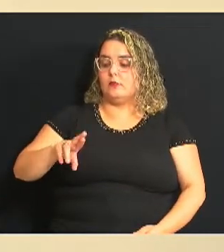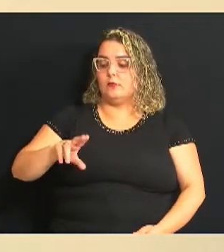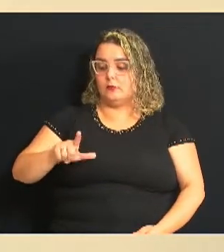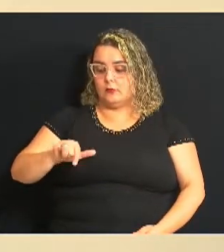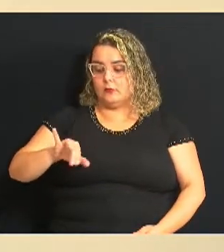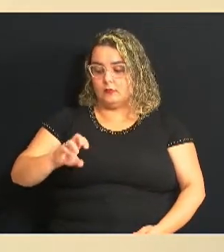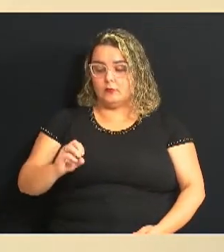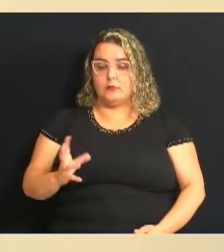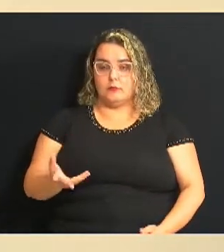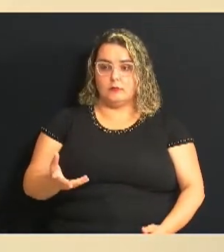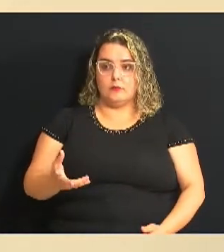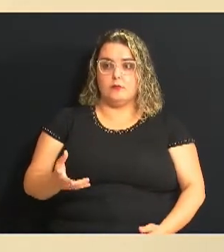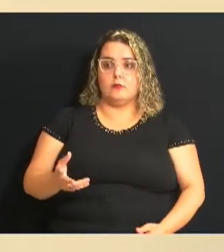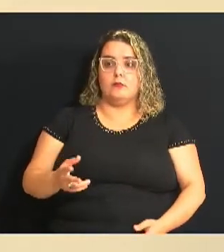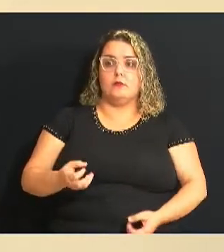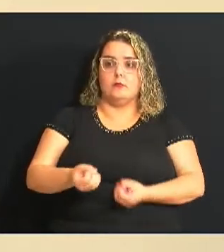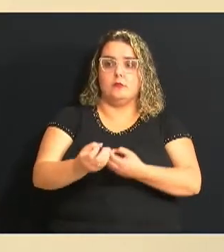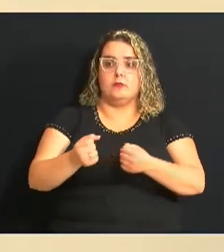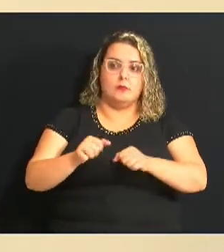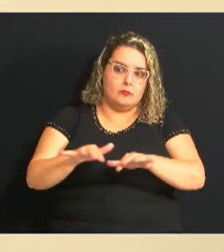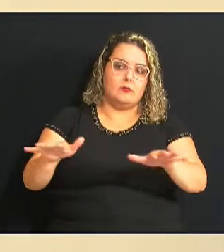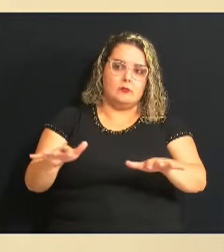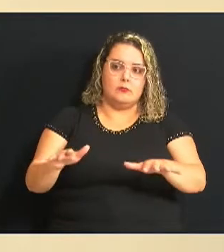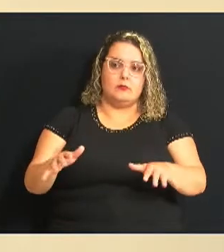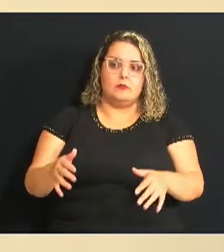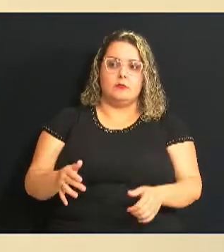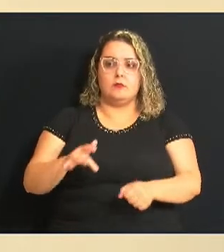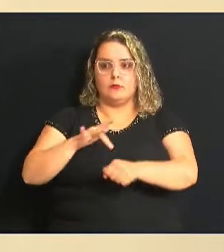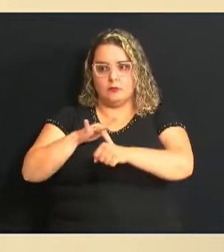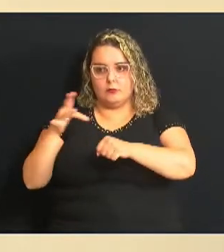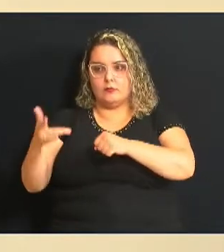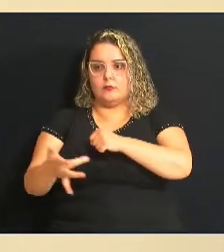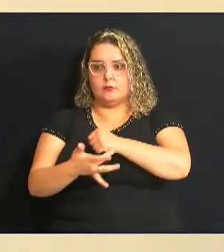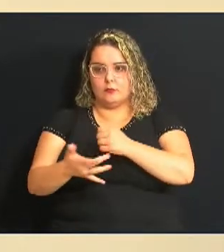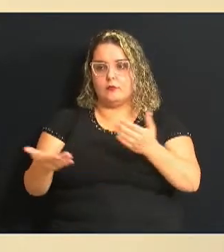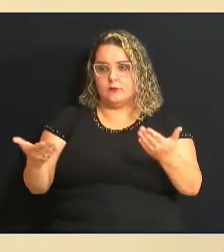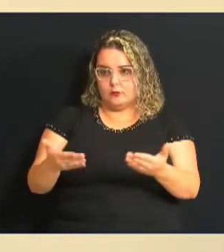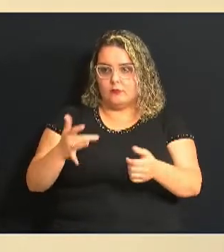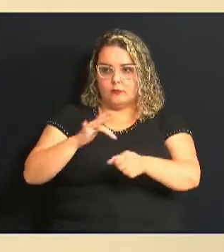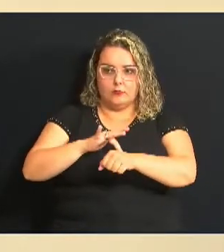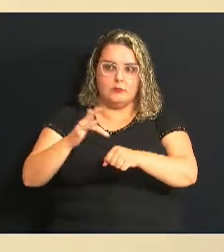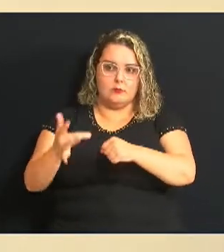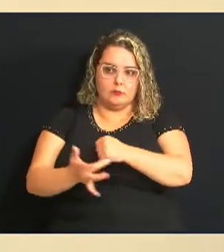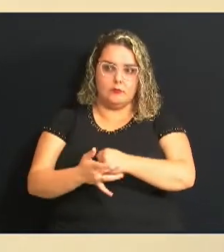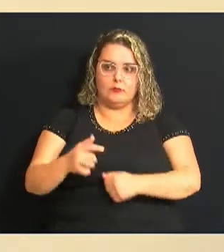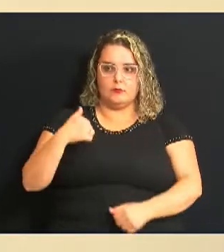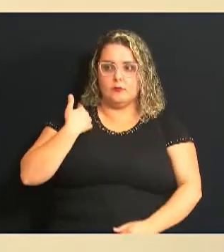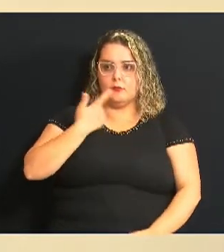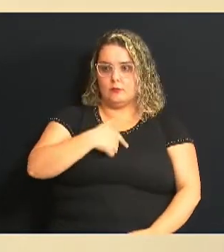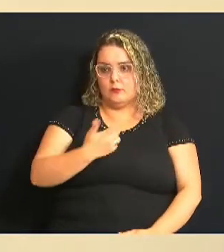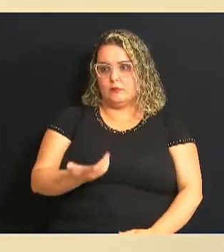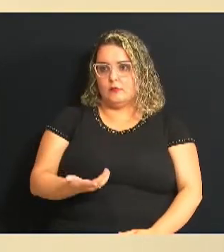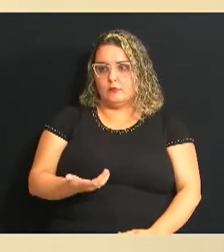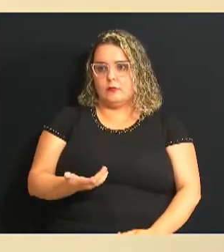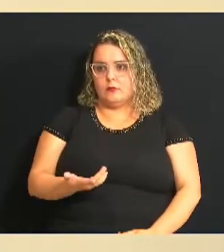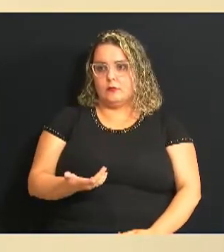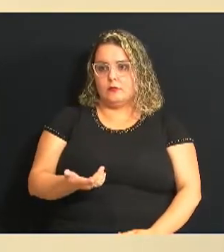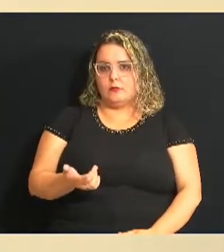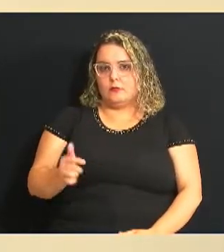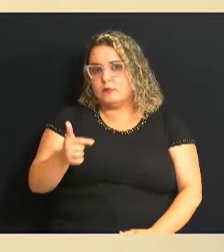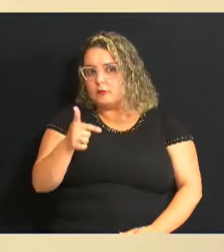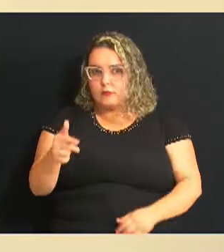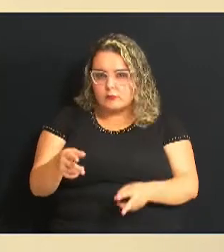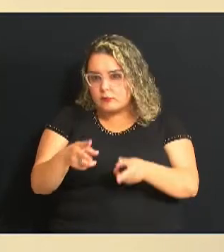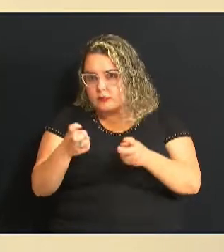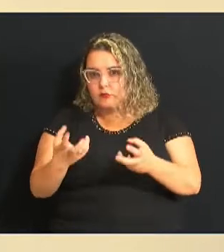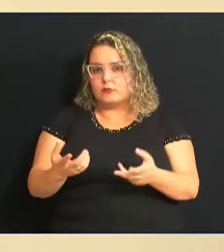redes sociais. Hoje, com as redes sociais, nós estamos passando, não dá para perceber, porque ainda a